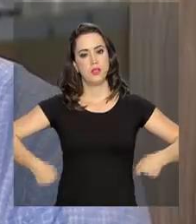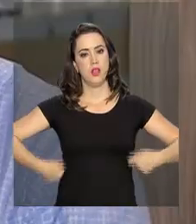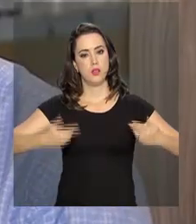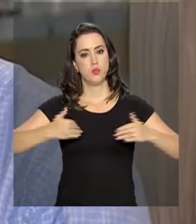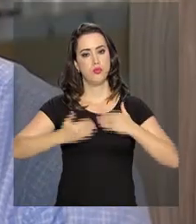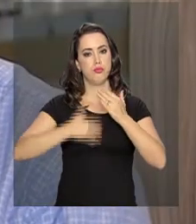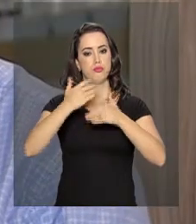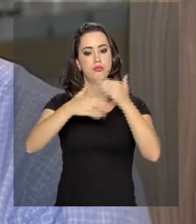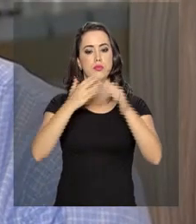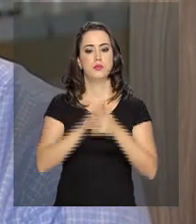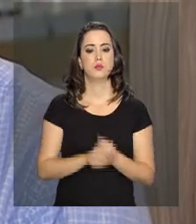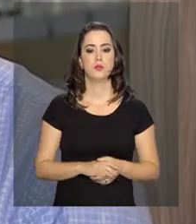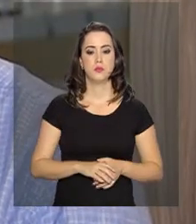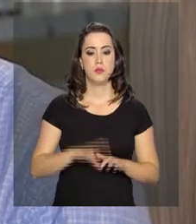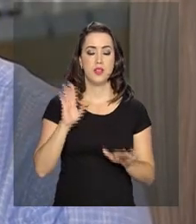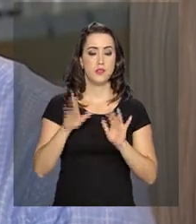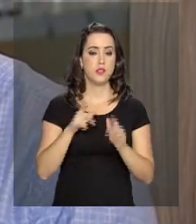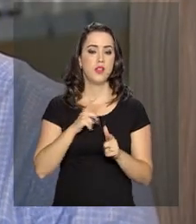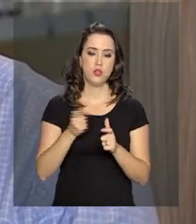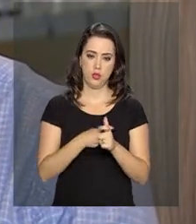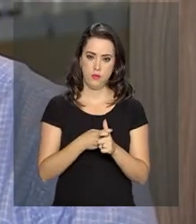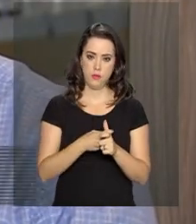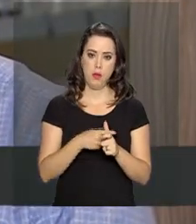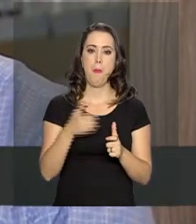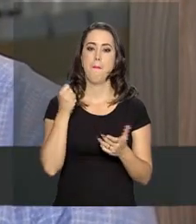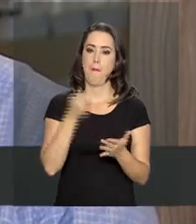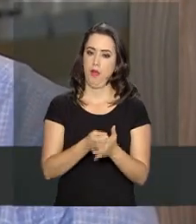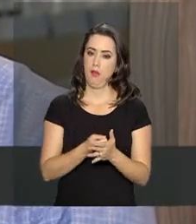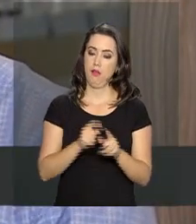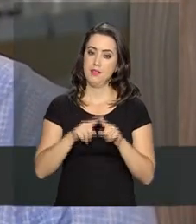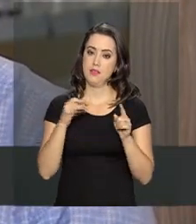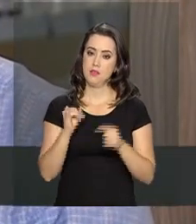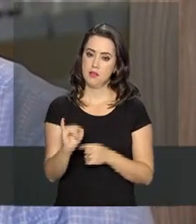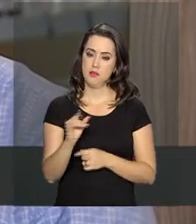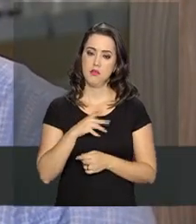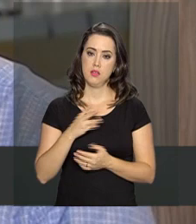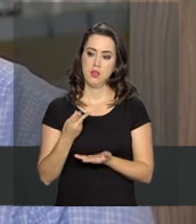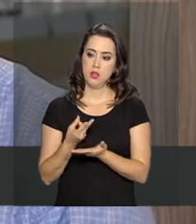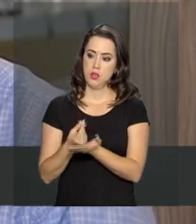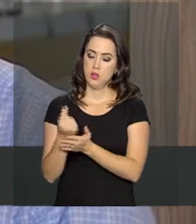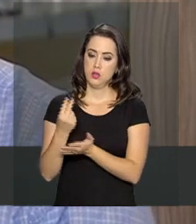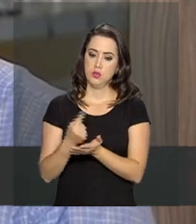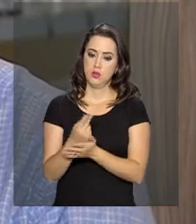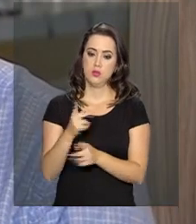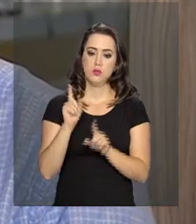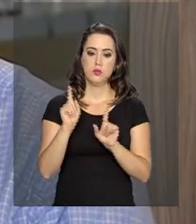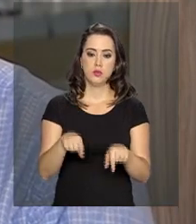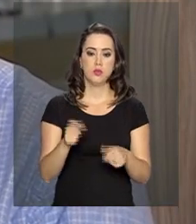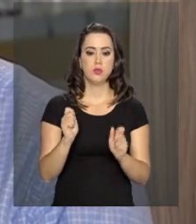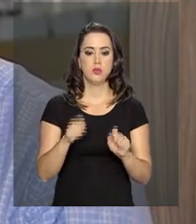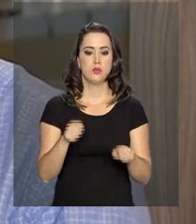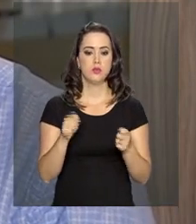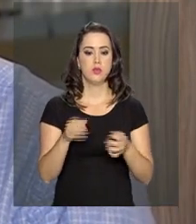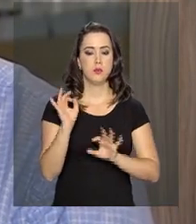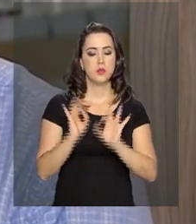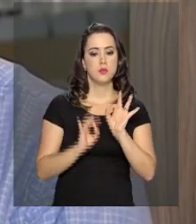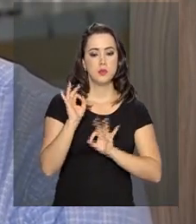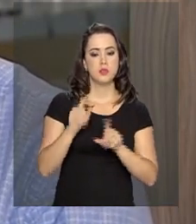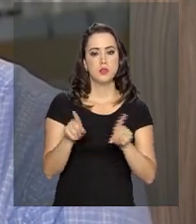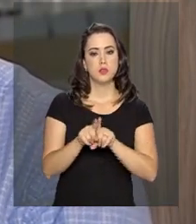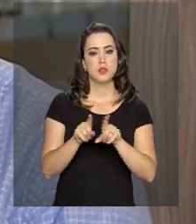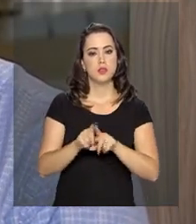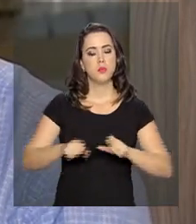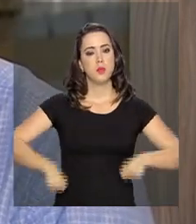aumentar. Se você tem algum tipo de dívida, quita. Sobrando dinheiro, se possível, se planeje também para